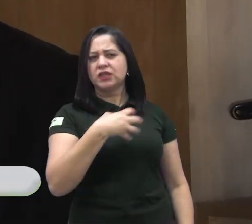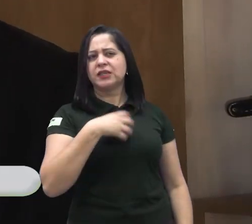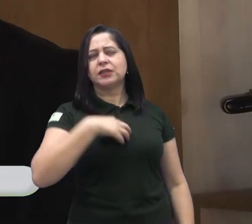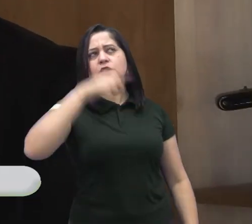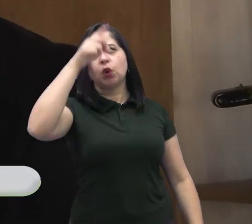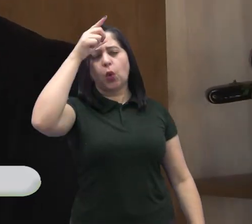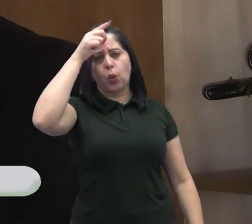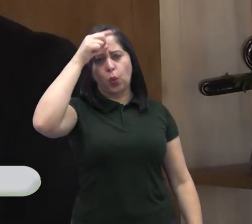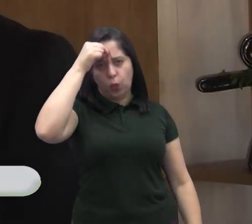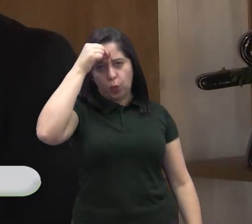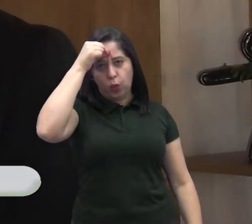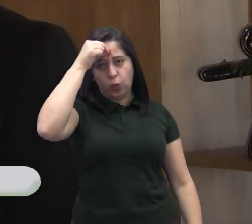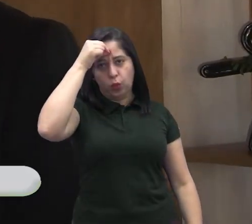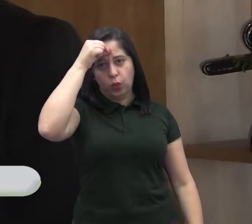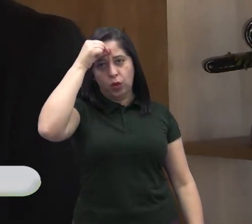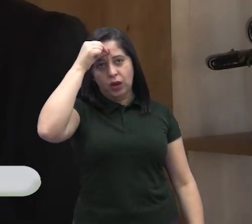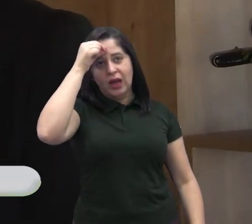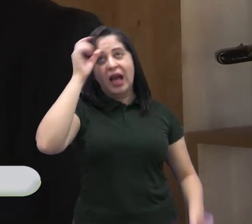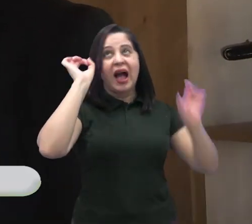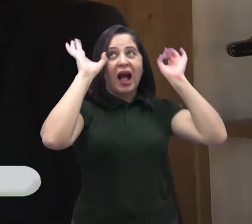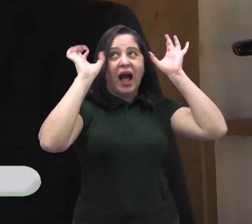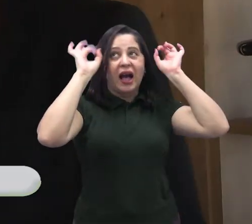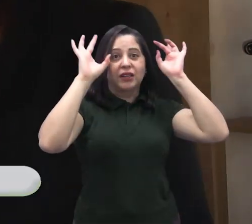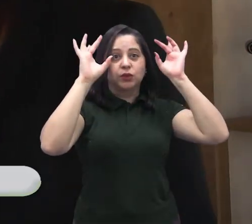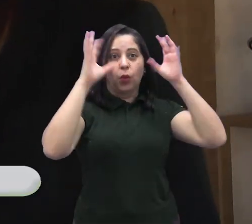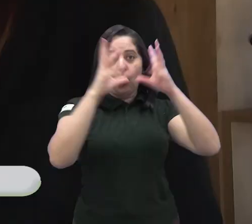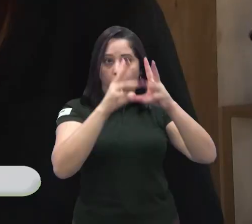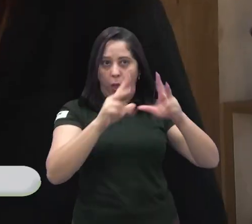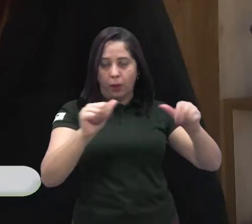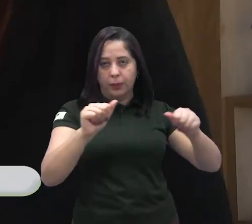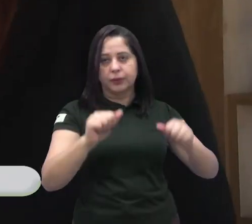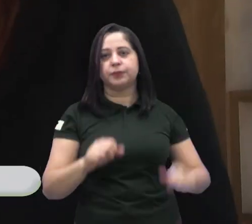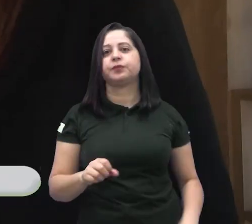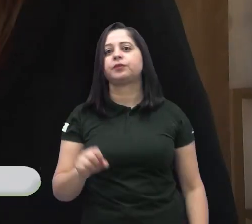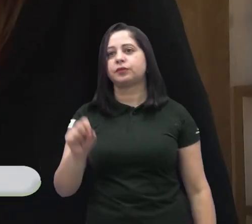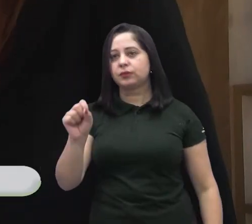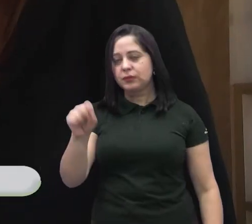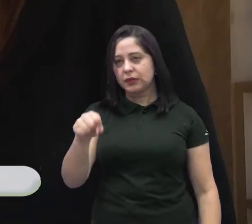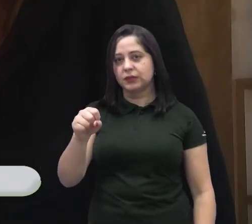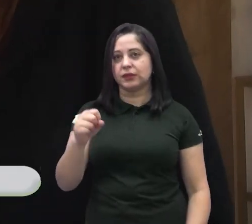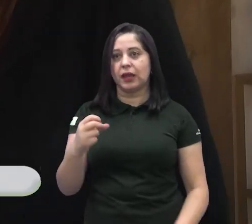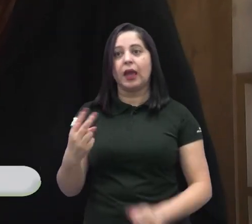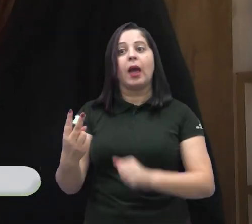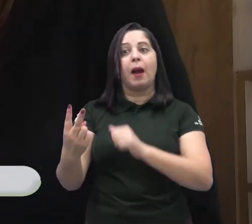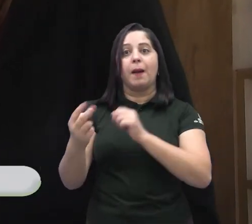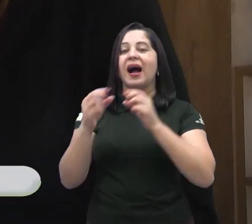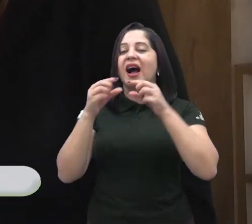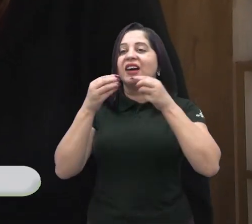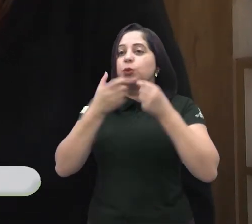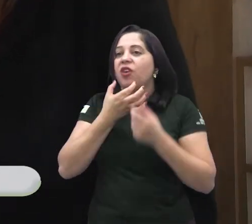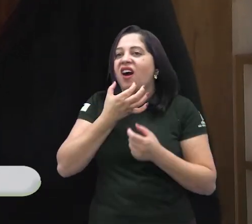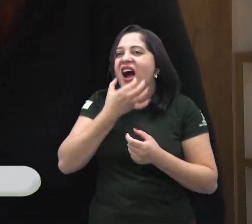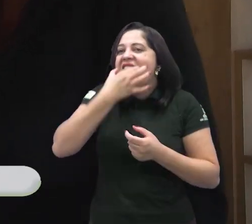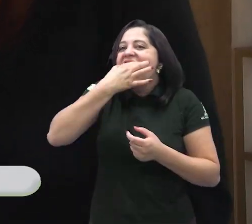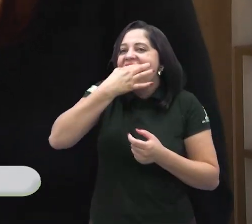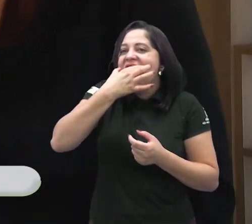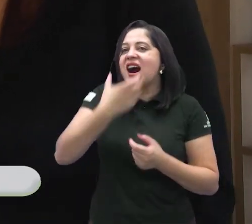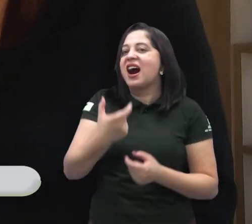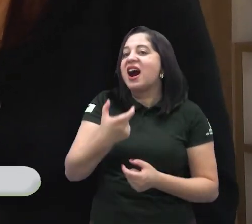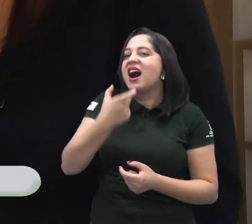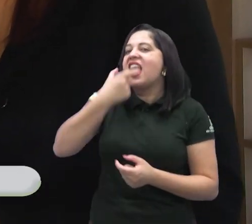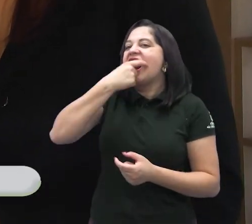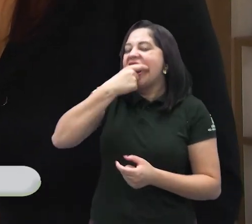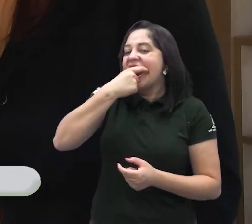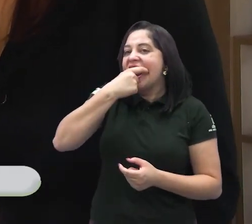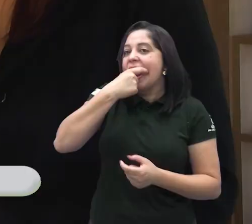começou a usar, quais alívios você sentiu? Provavelmente da cabeça também aliviou bastante, né? Sim, sim. Além de proteger os dentes,